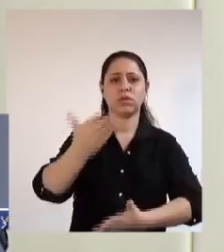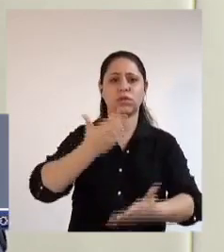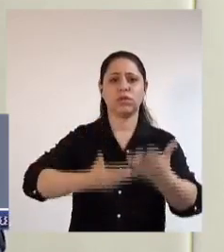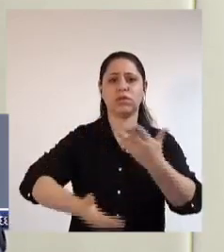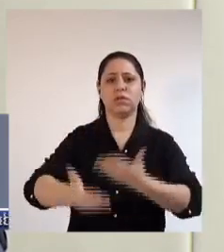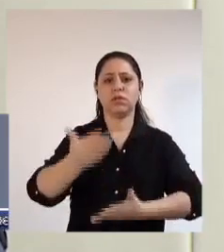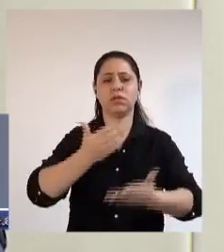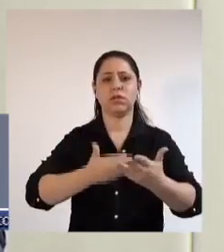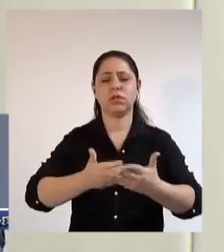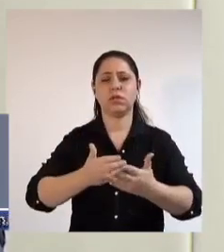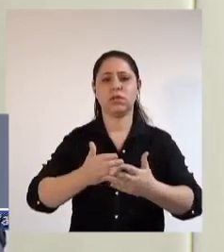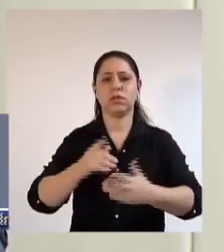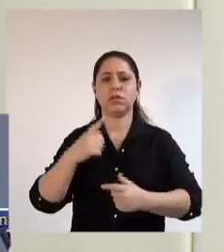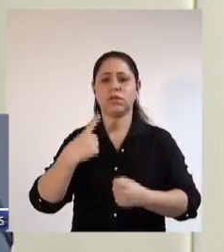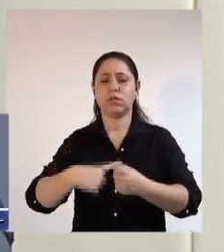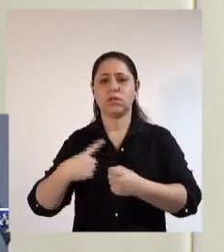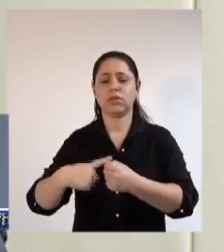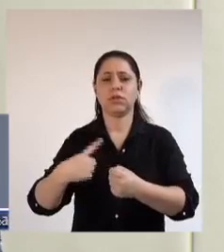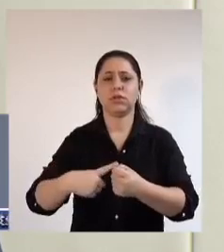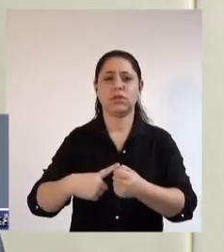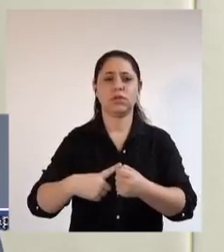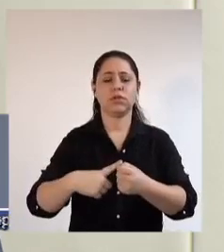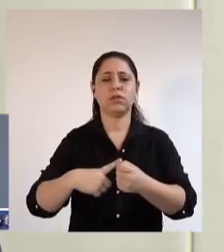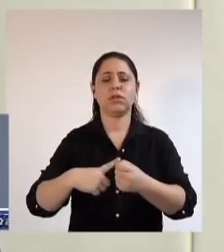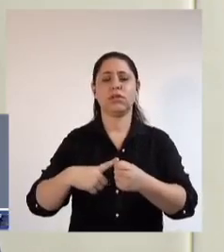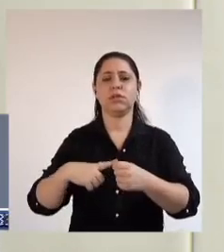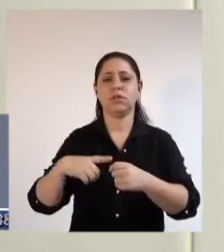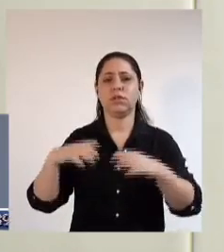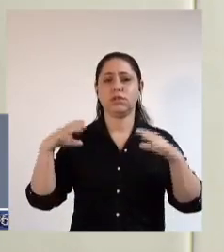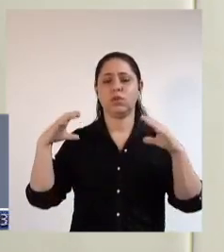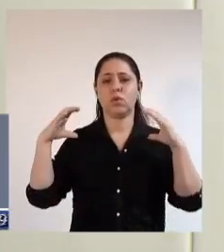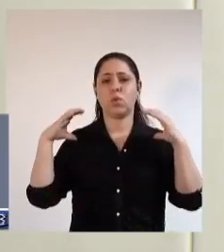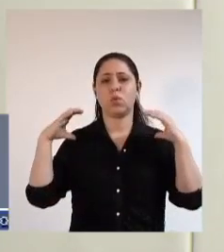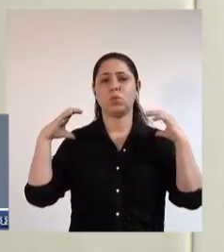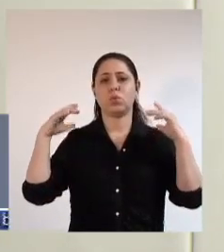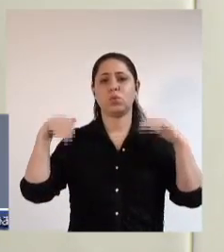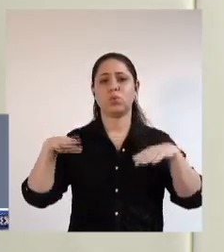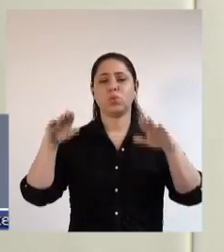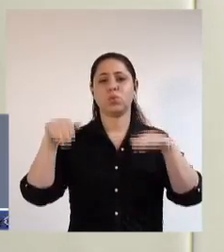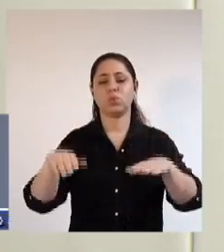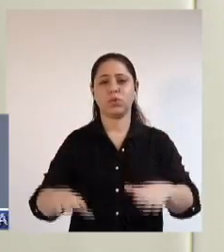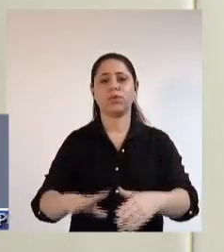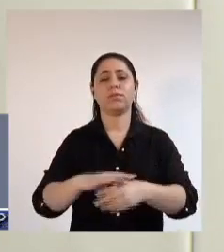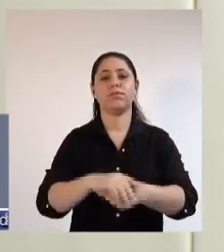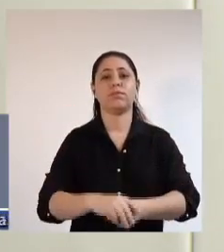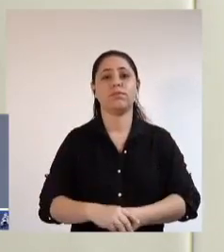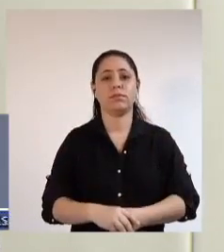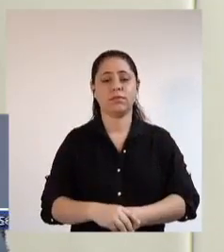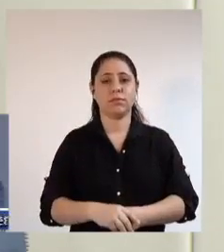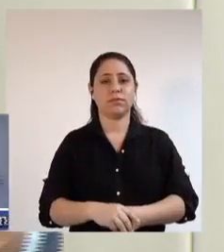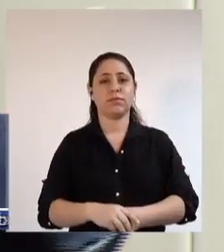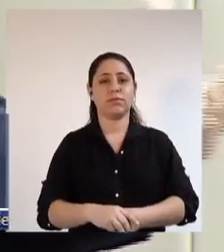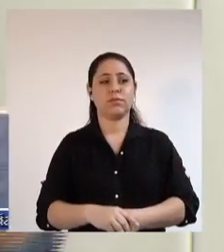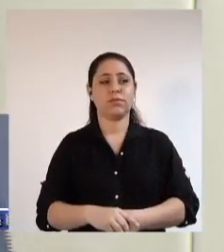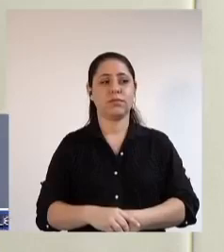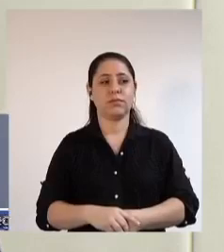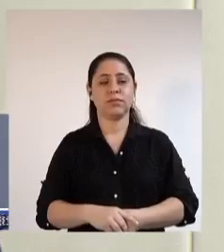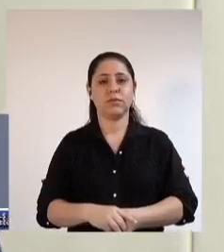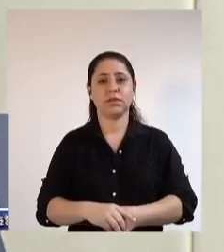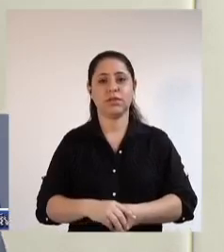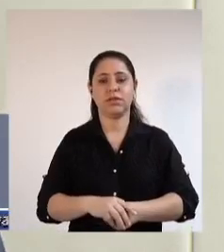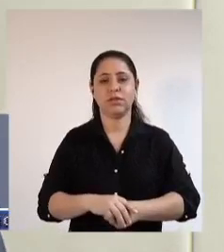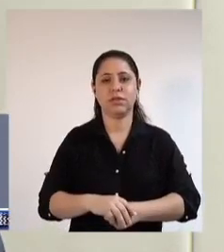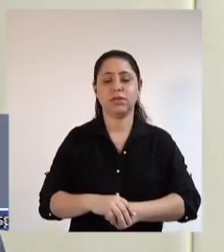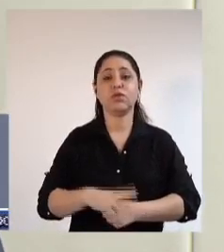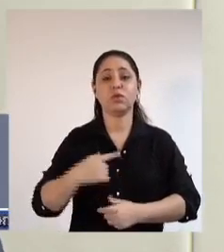de alcinópolis e costa rica mas assim é é uma série de problemas que aí eu concordo plenamente